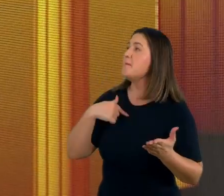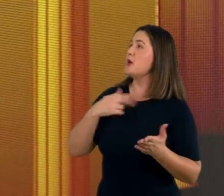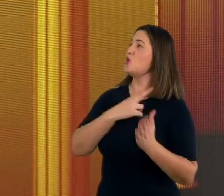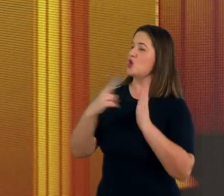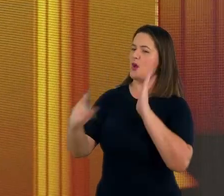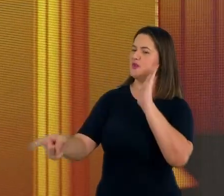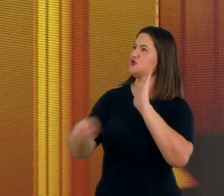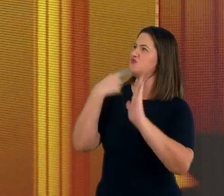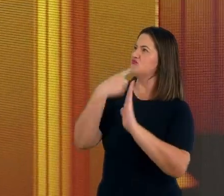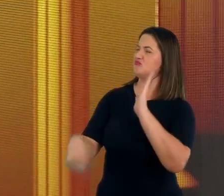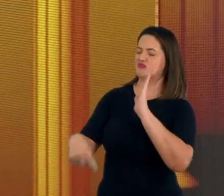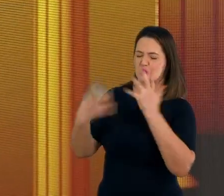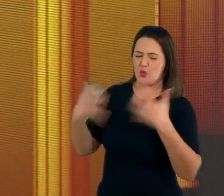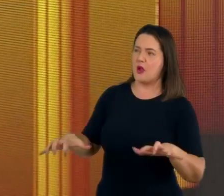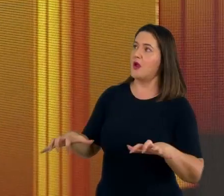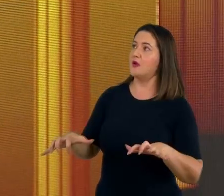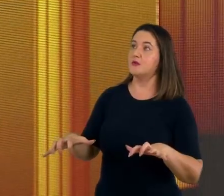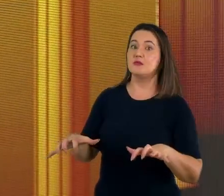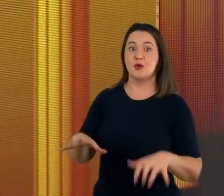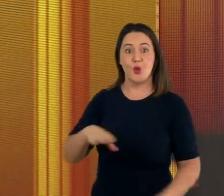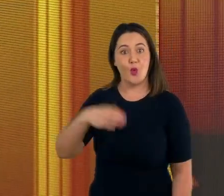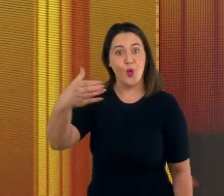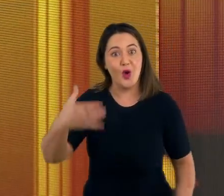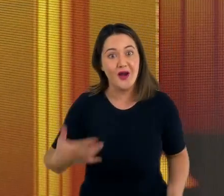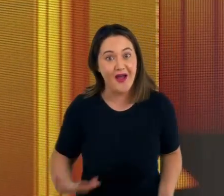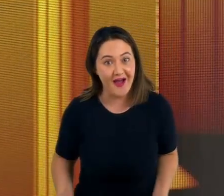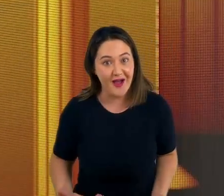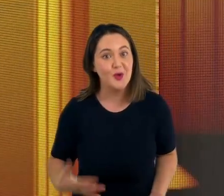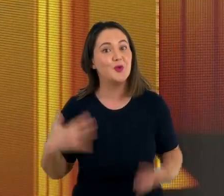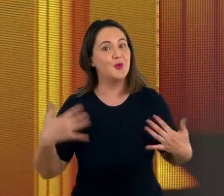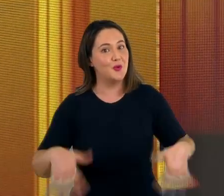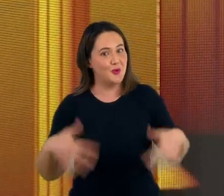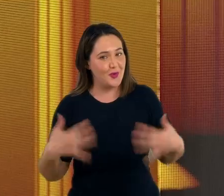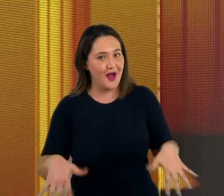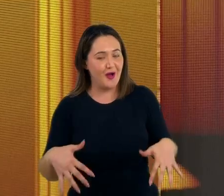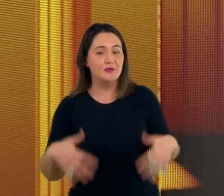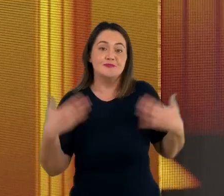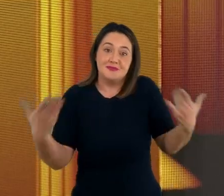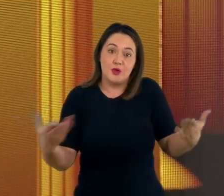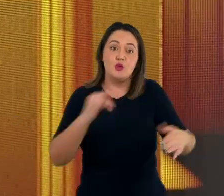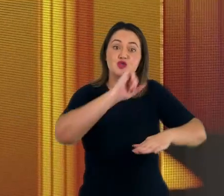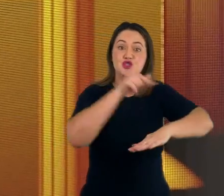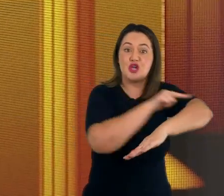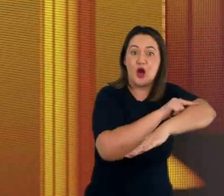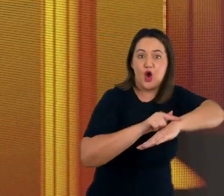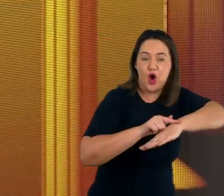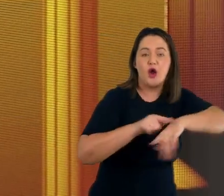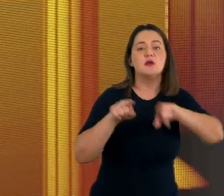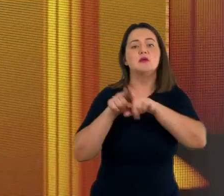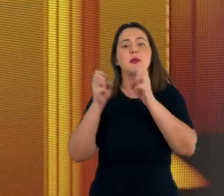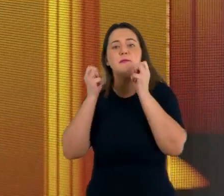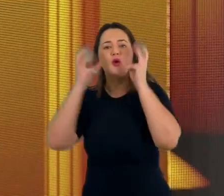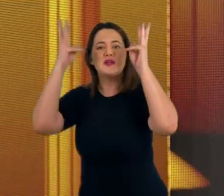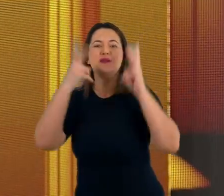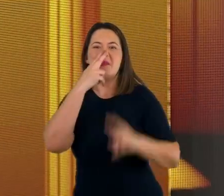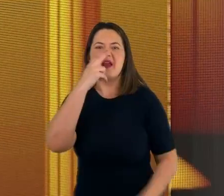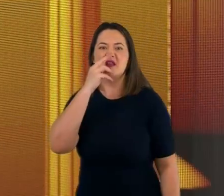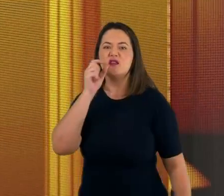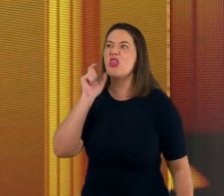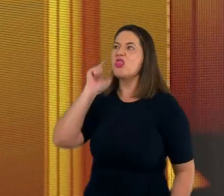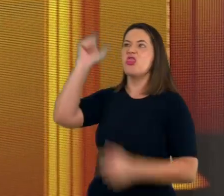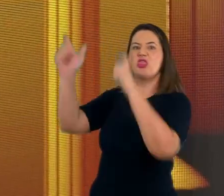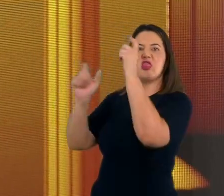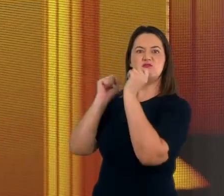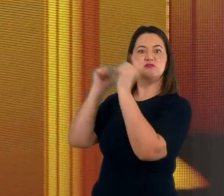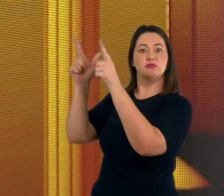Senhor escreveu". Olhando por um viés ocidental, parece que tanto Moisés quanto Jacó blasfemaram contra Deus,